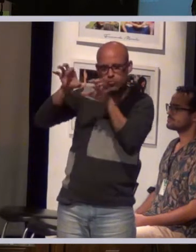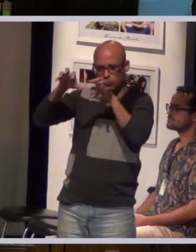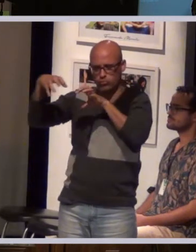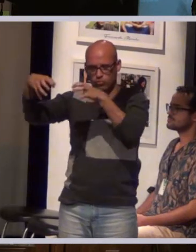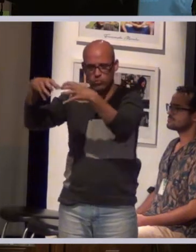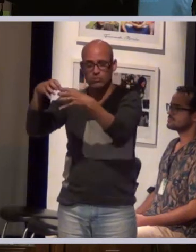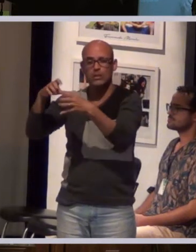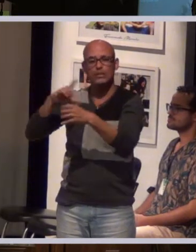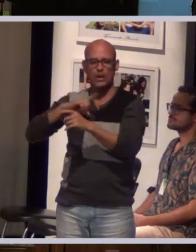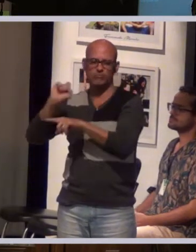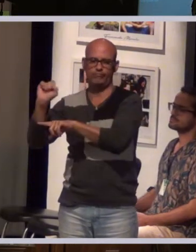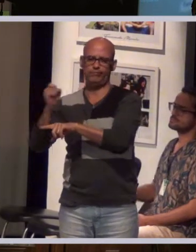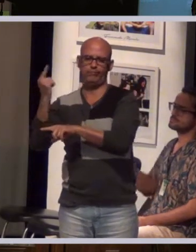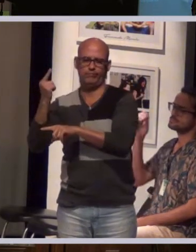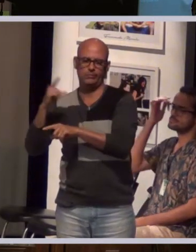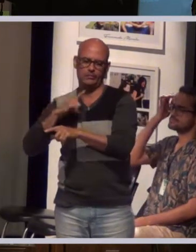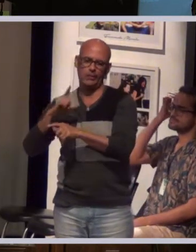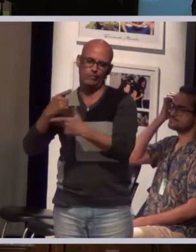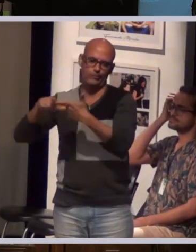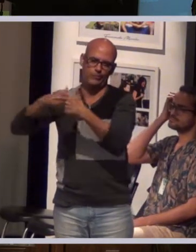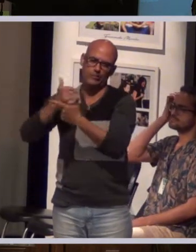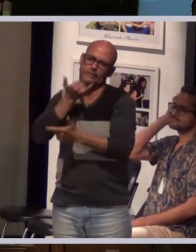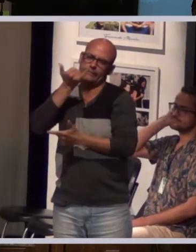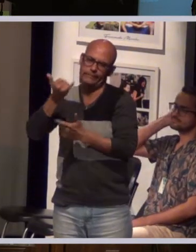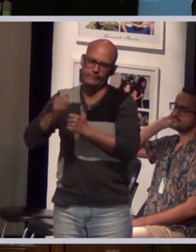Muitas pessoas